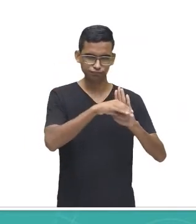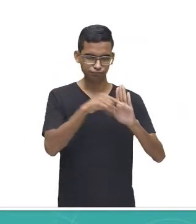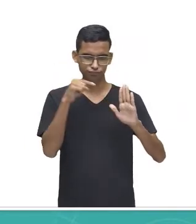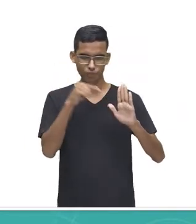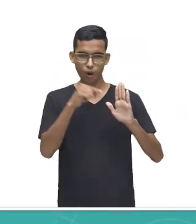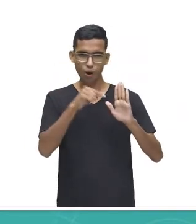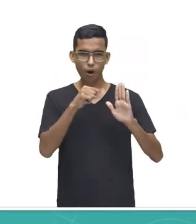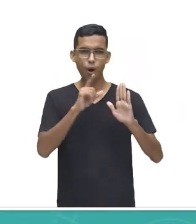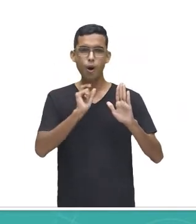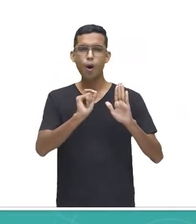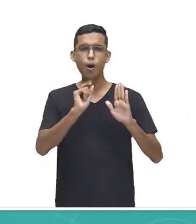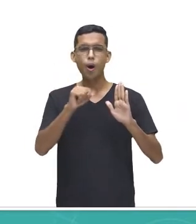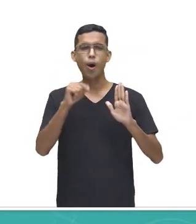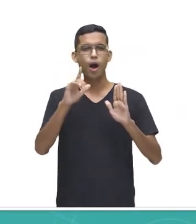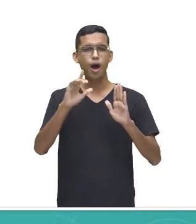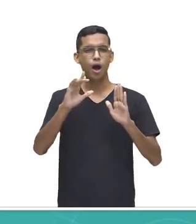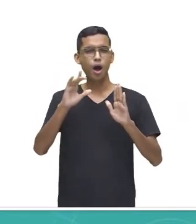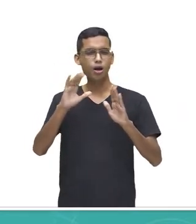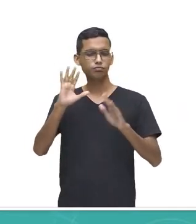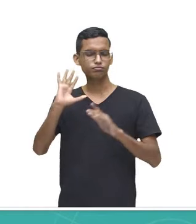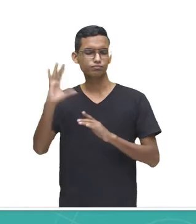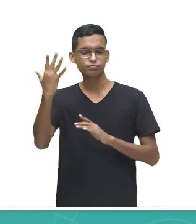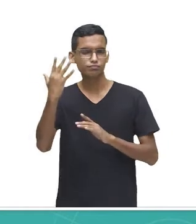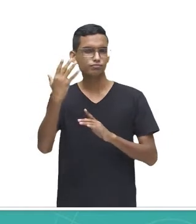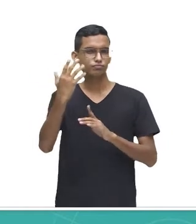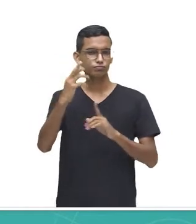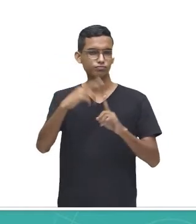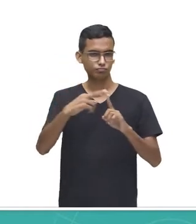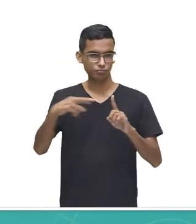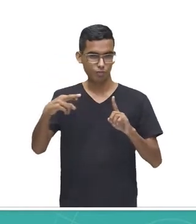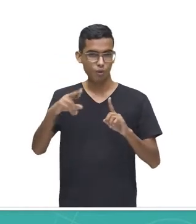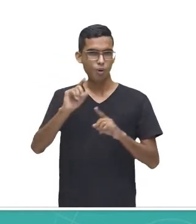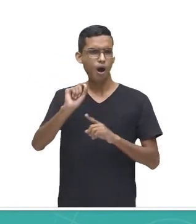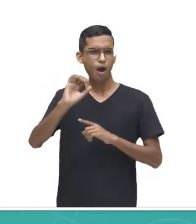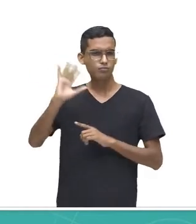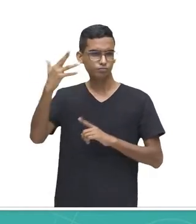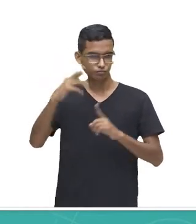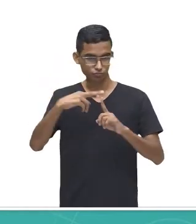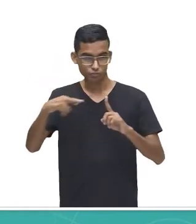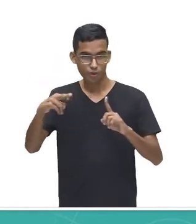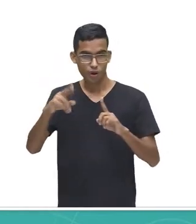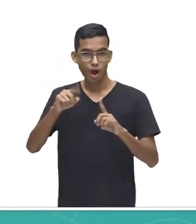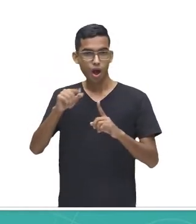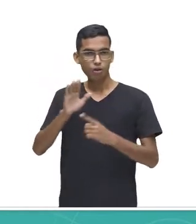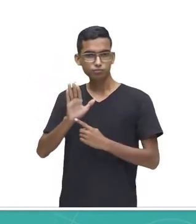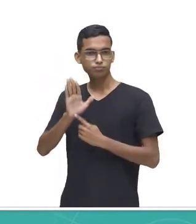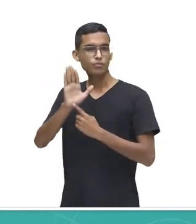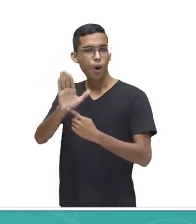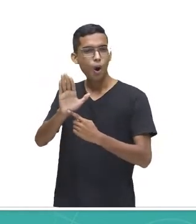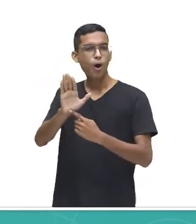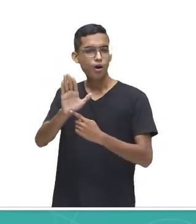que é um fenômeno? Um fenômeno é algo que se apresenta para